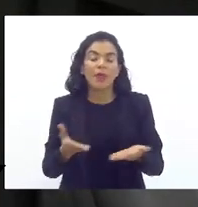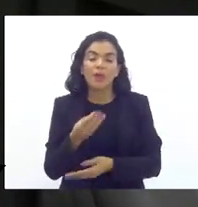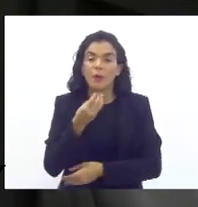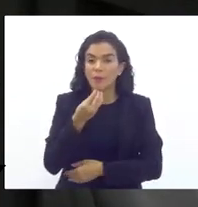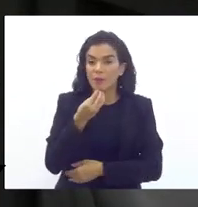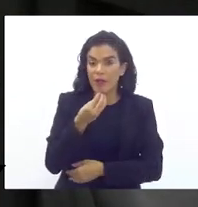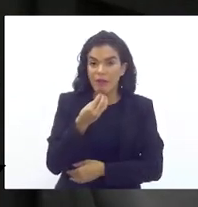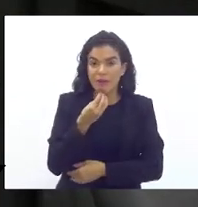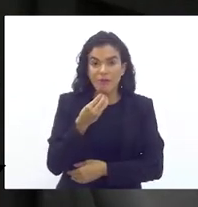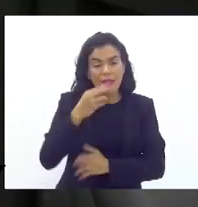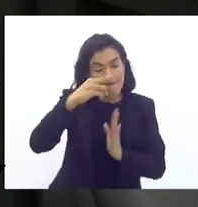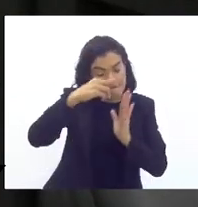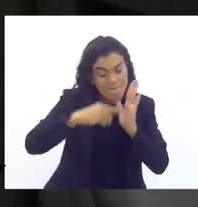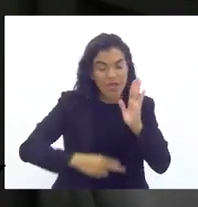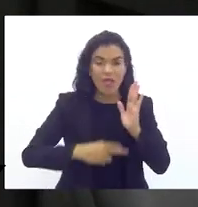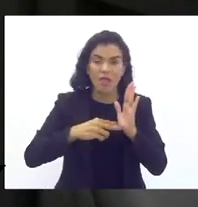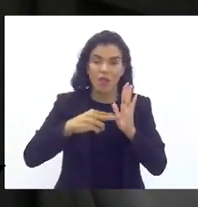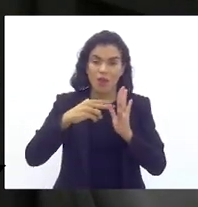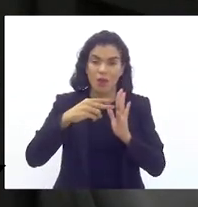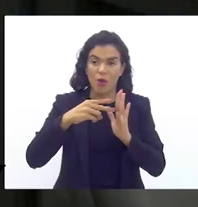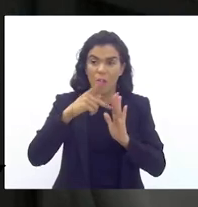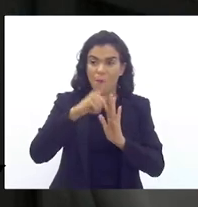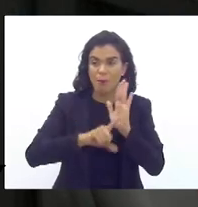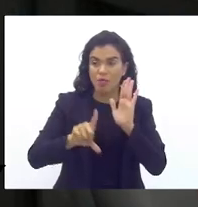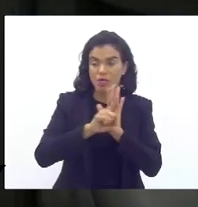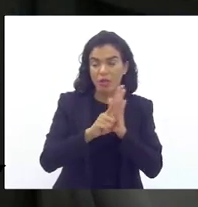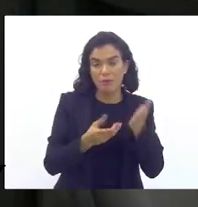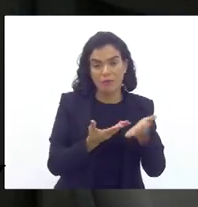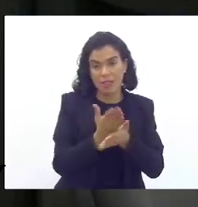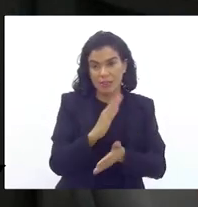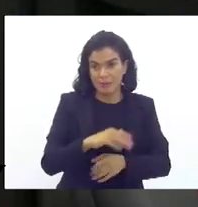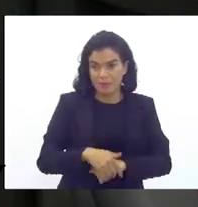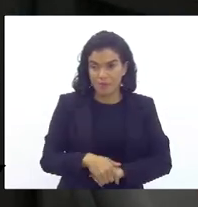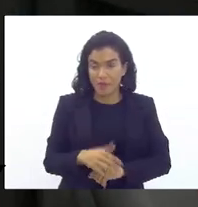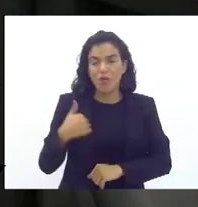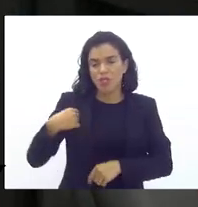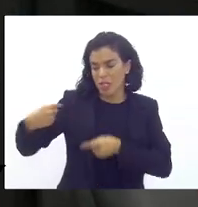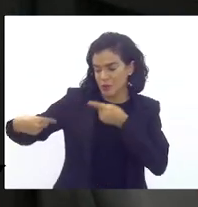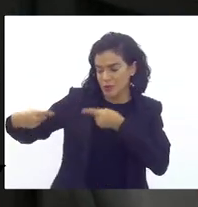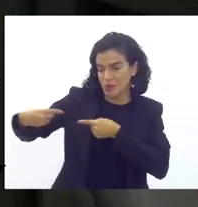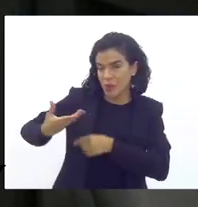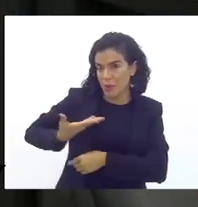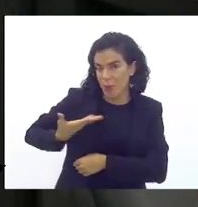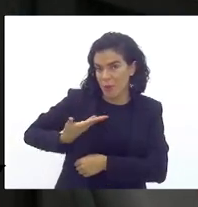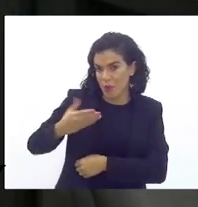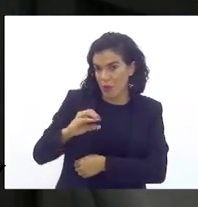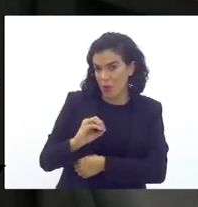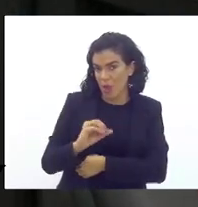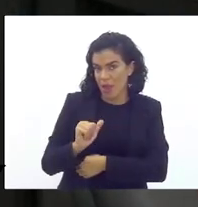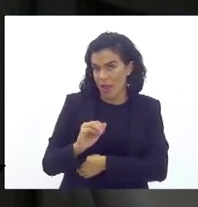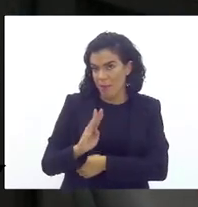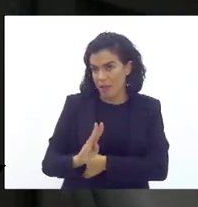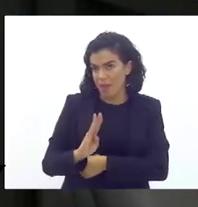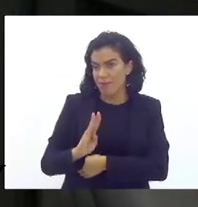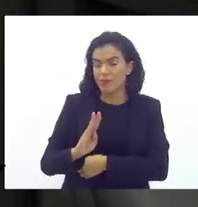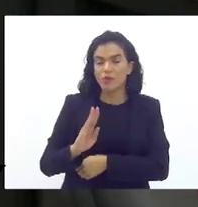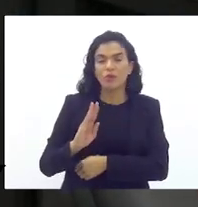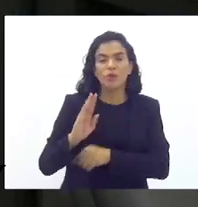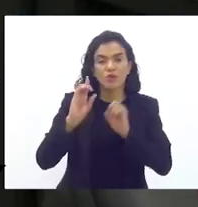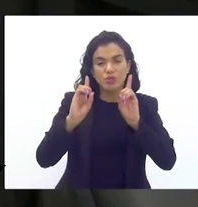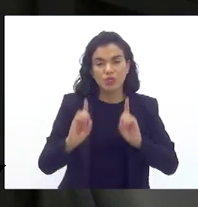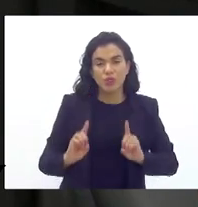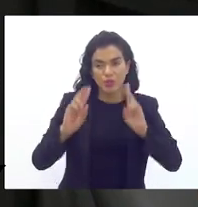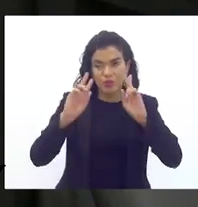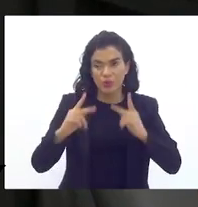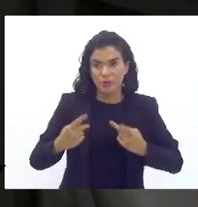de ver o projeto originário sancionado e eu já discuti aqui com meus colegas da ordem The Voice Brasil tá começando Direitos Humanos a